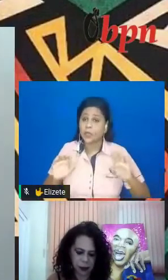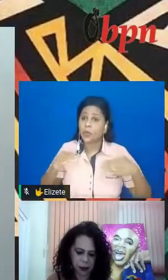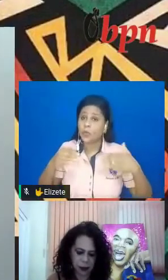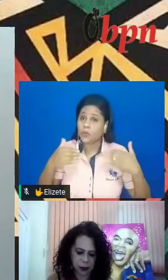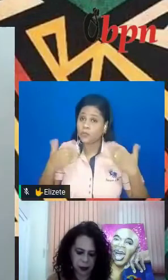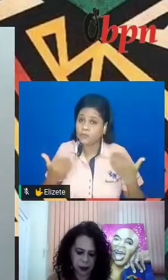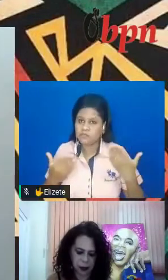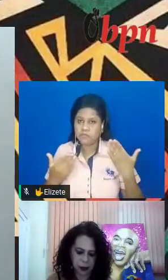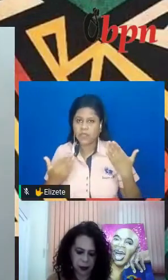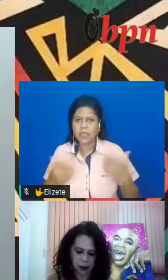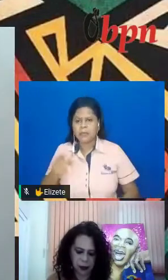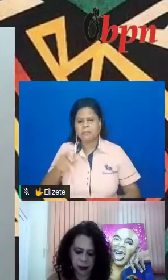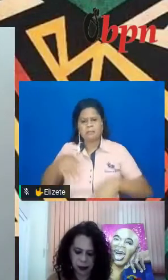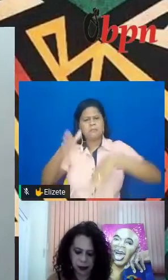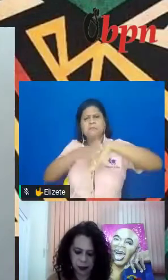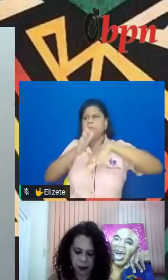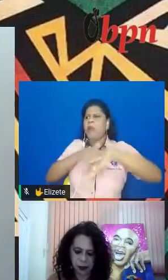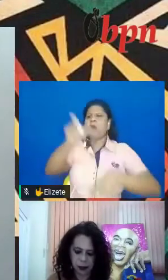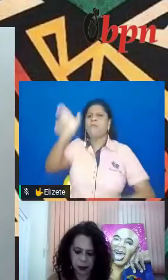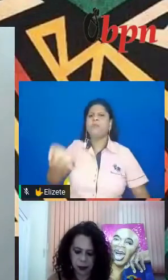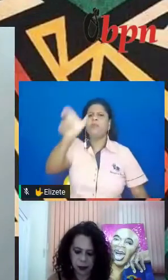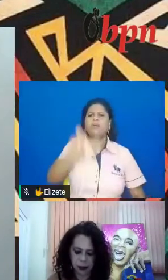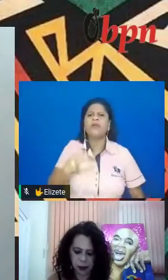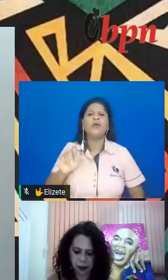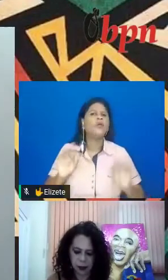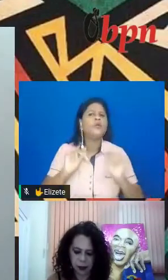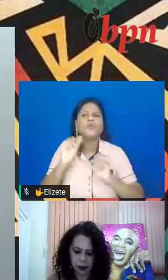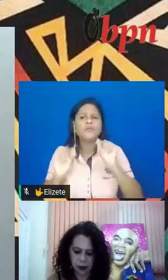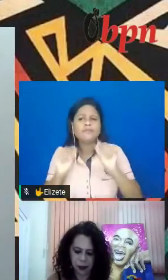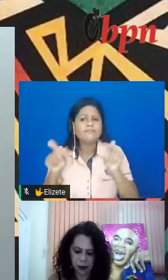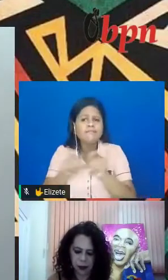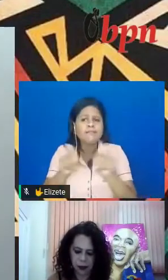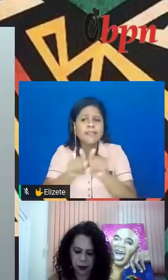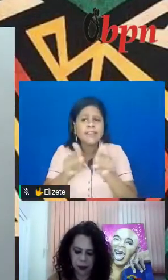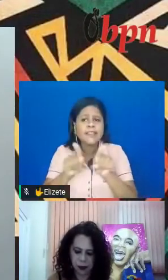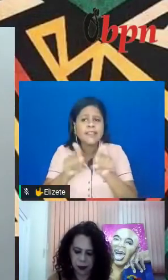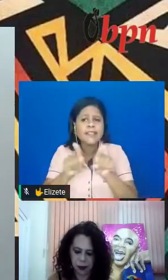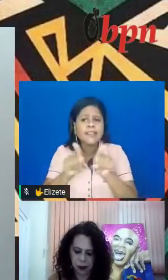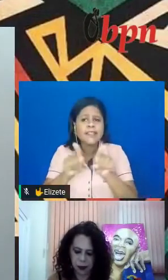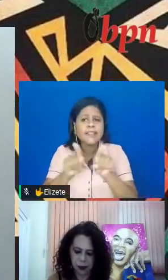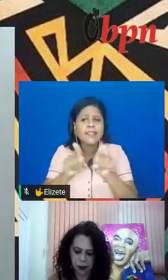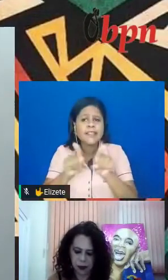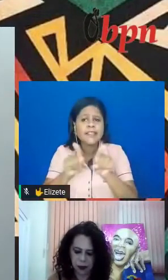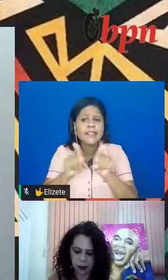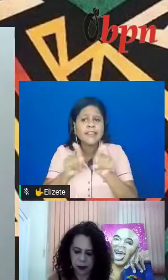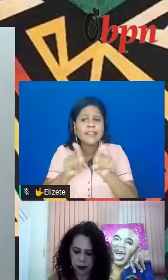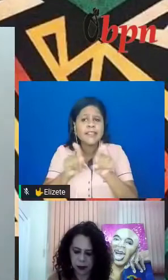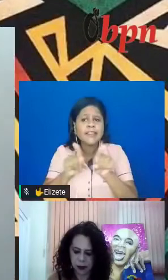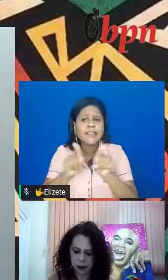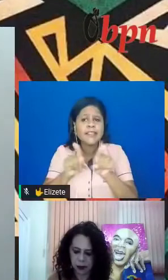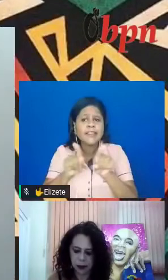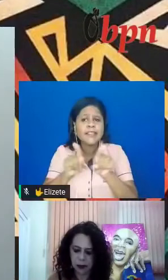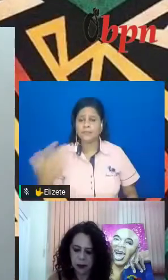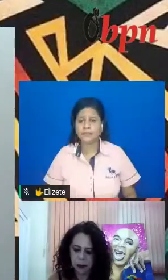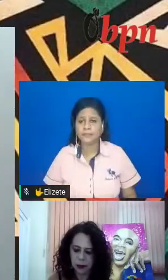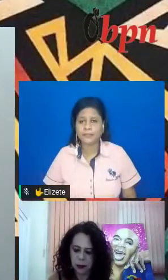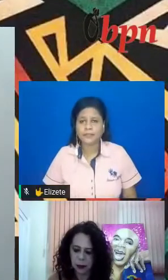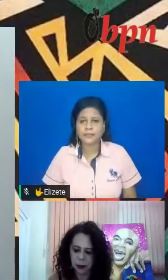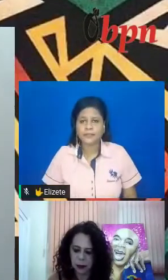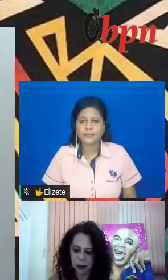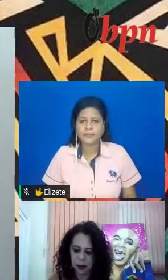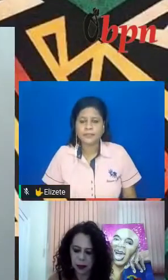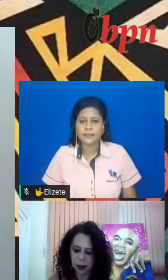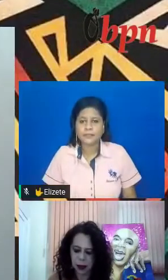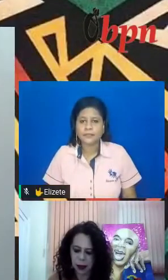desses sujeitos, eles se colocam também como autores de si próprios. Então, eles criam para eles mesmos